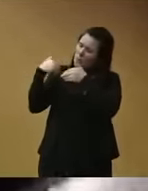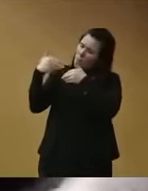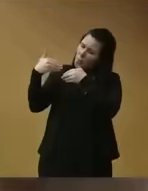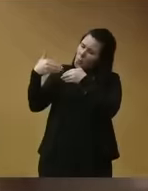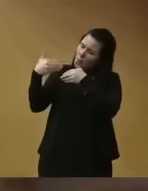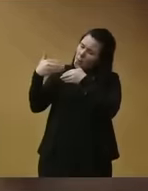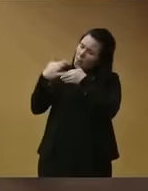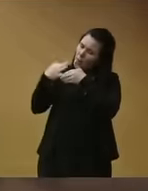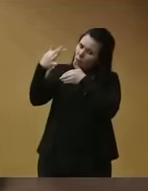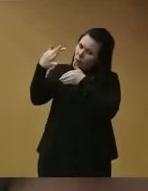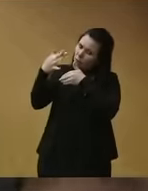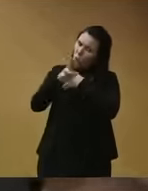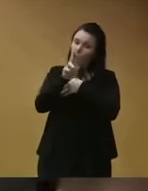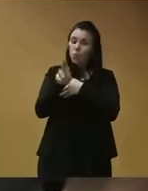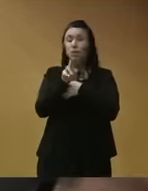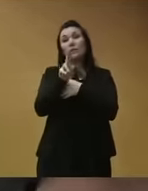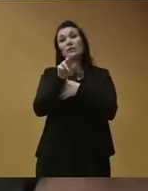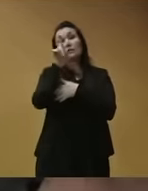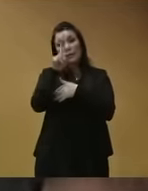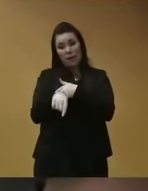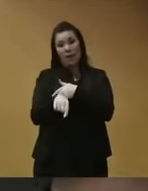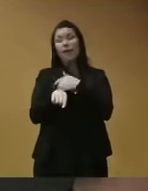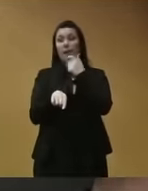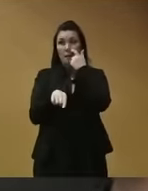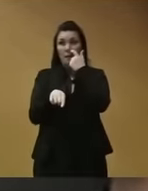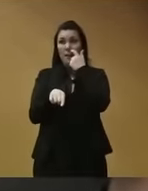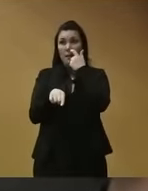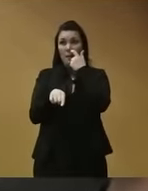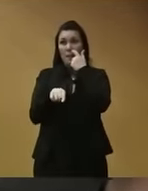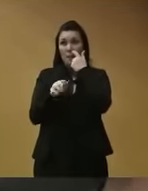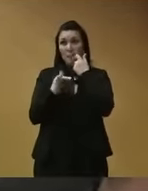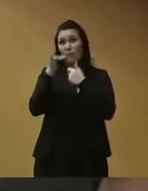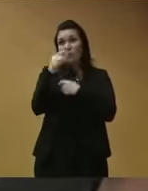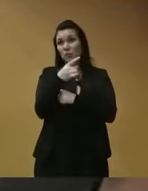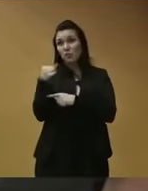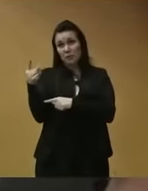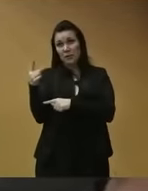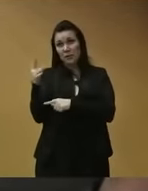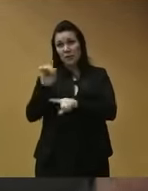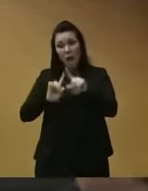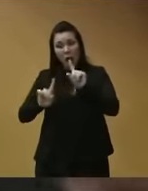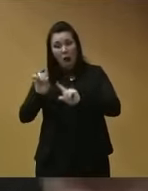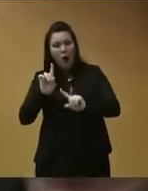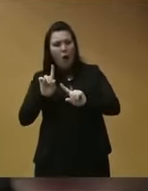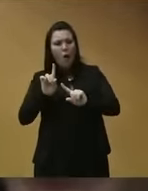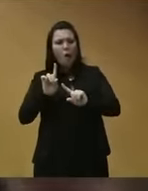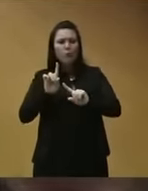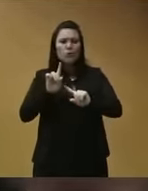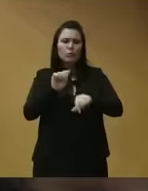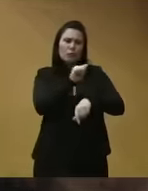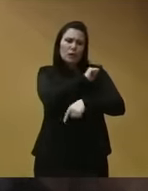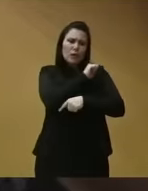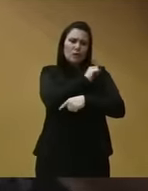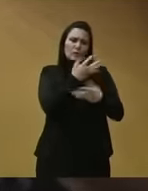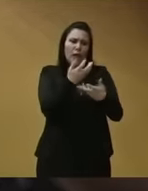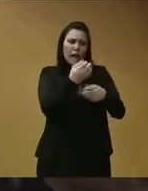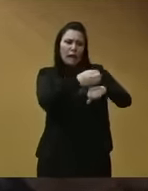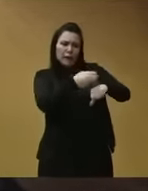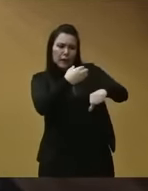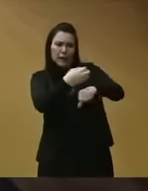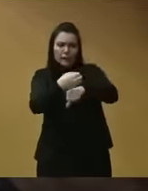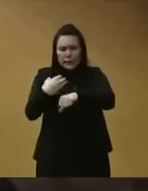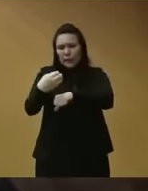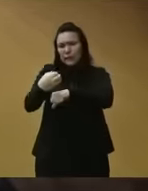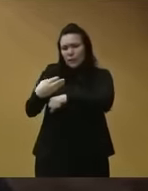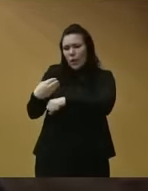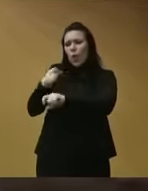um aluno meu que eu colocasse o ChatGPT como coautor do TCC. Usar a ferramenta não é o problema. O